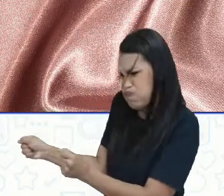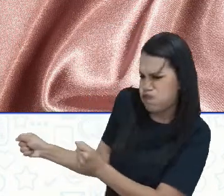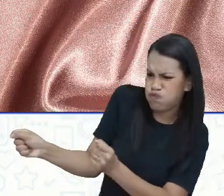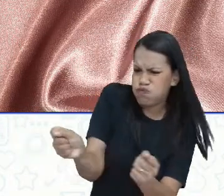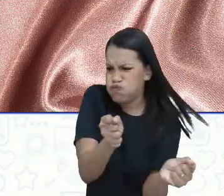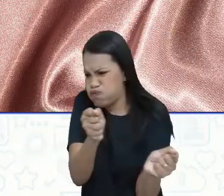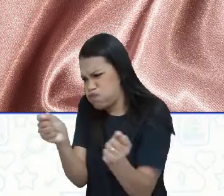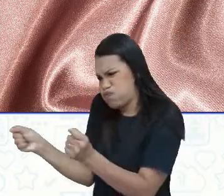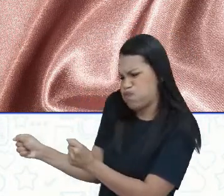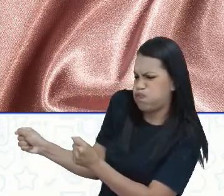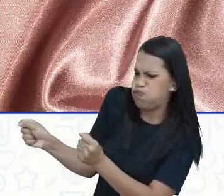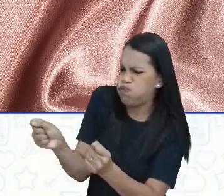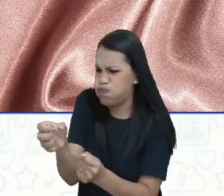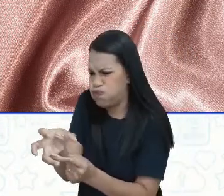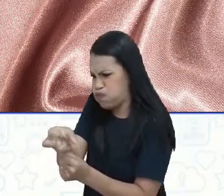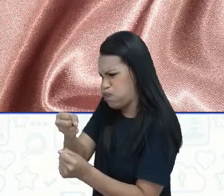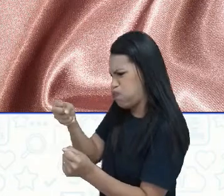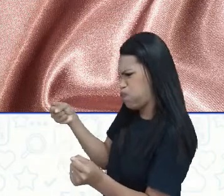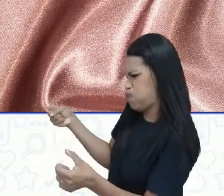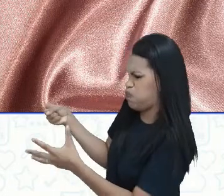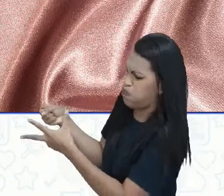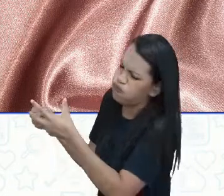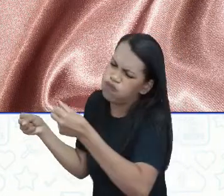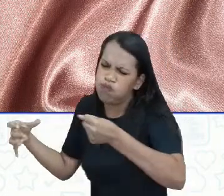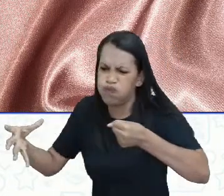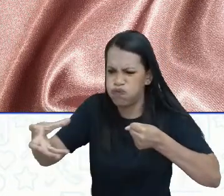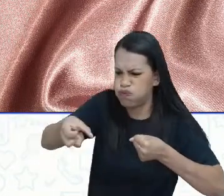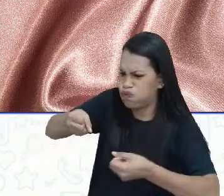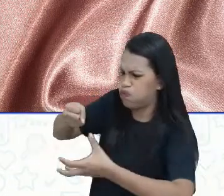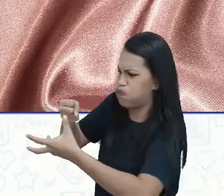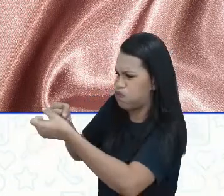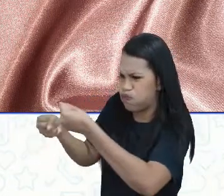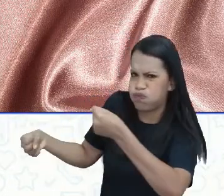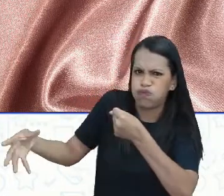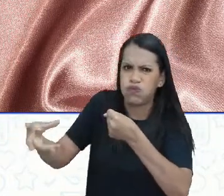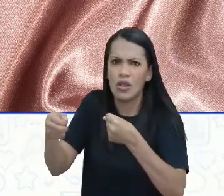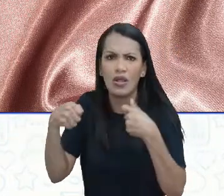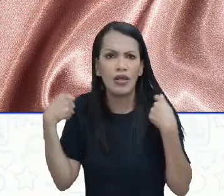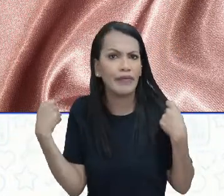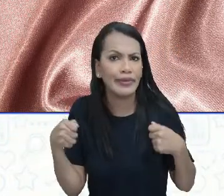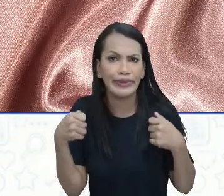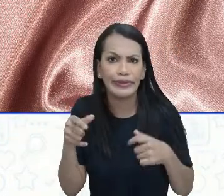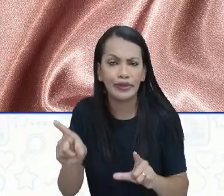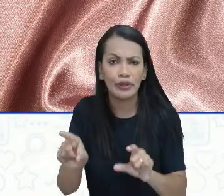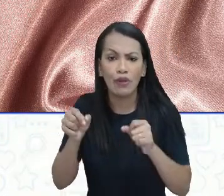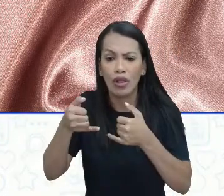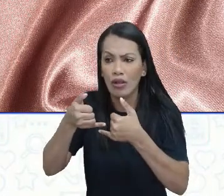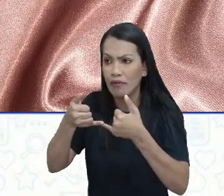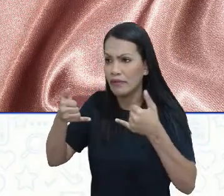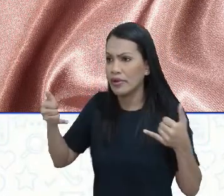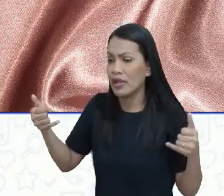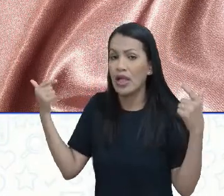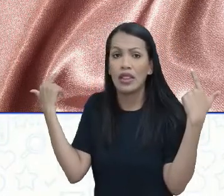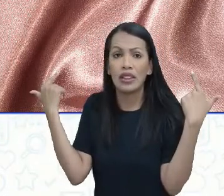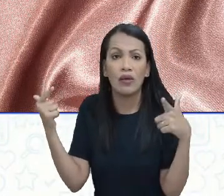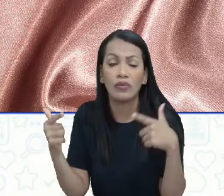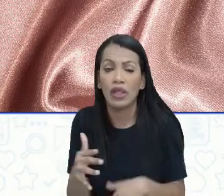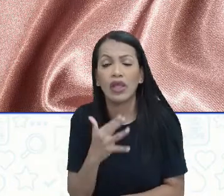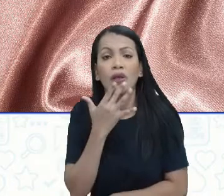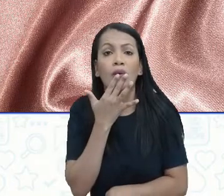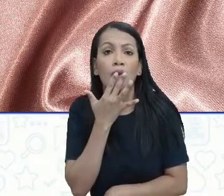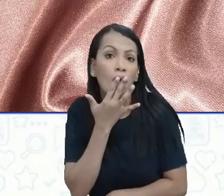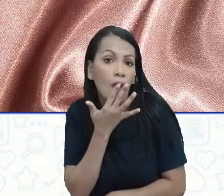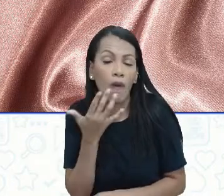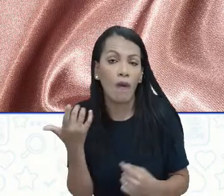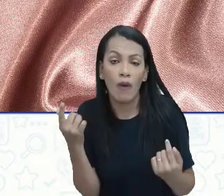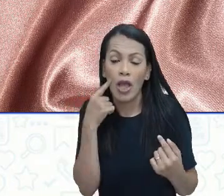a desfazer seu tecido. Perceba que ela já não precisa escolher fio, ou seja, não tem uma cor que possa